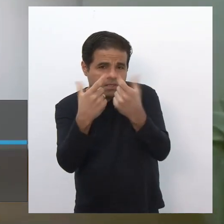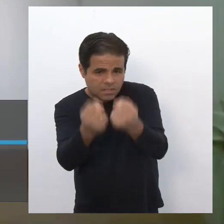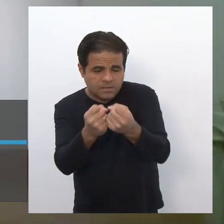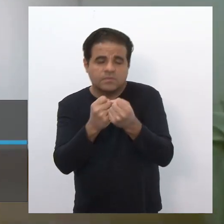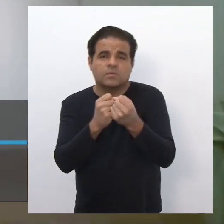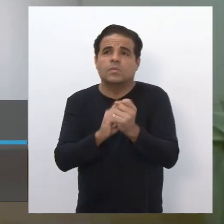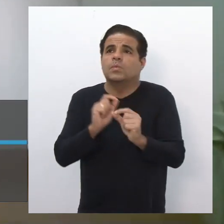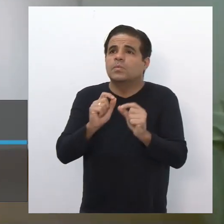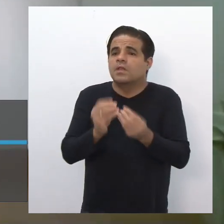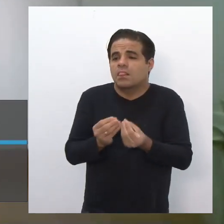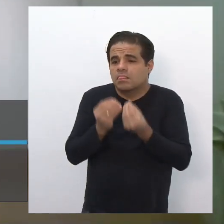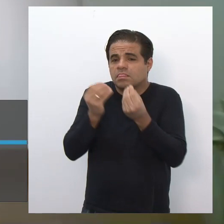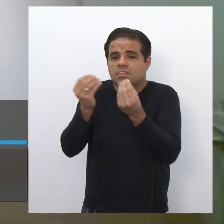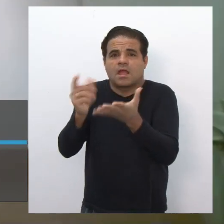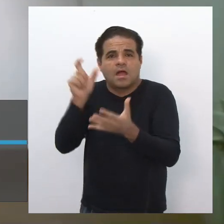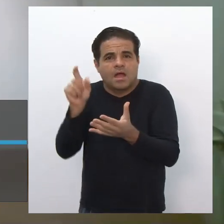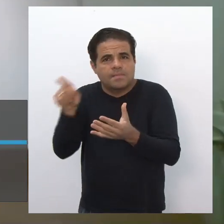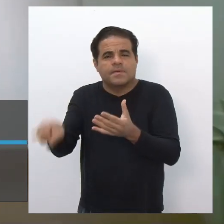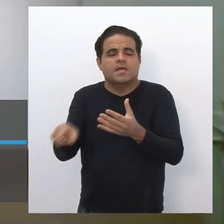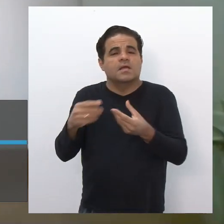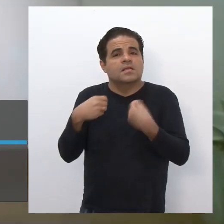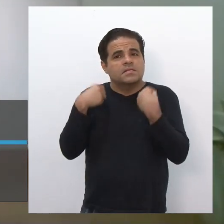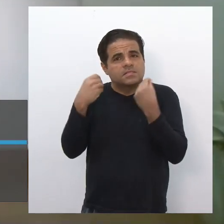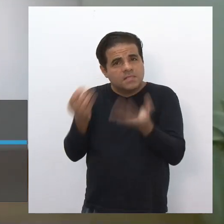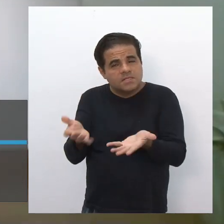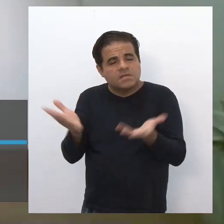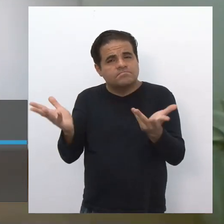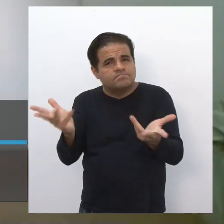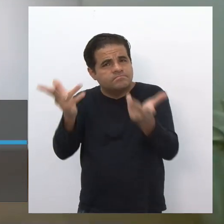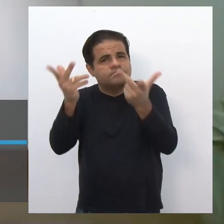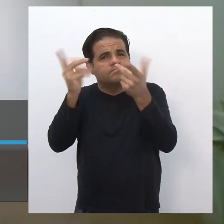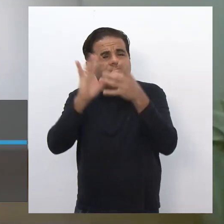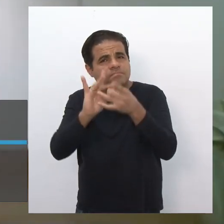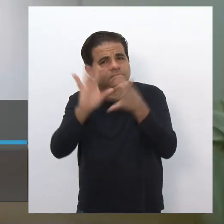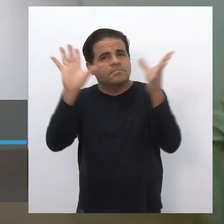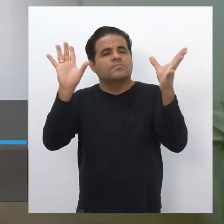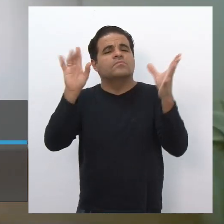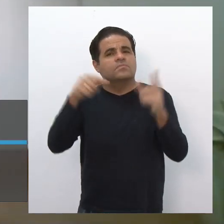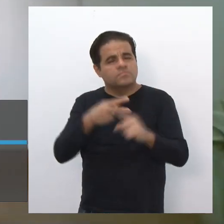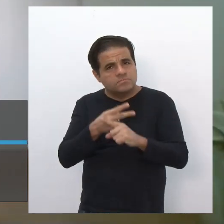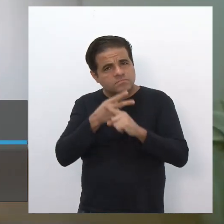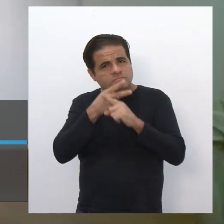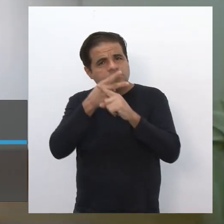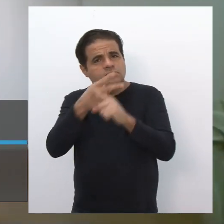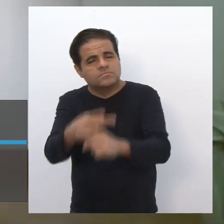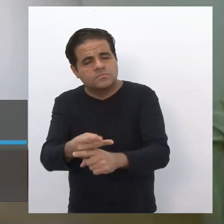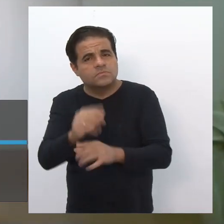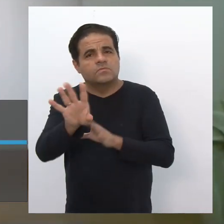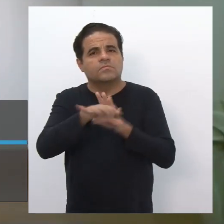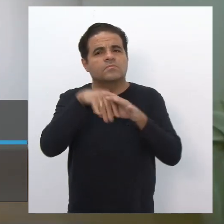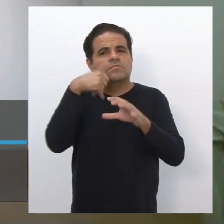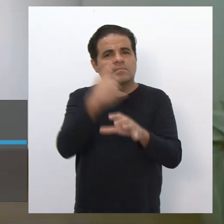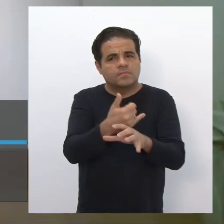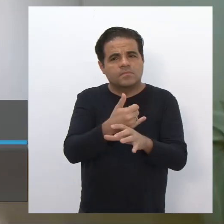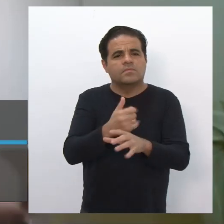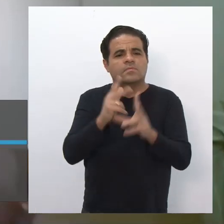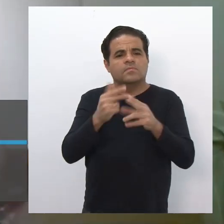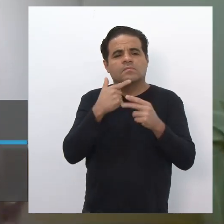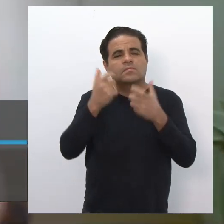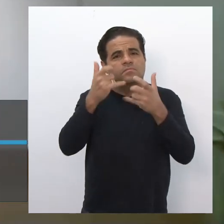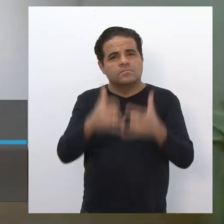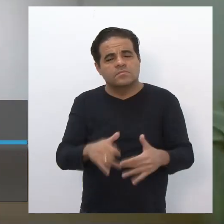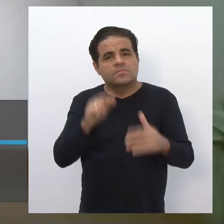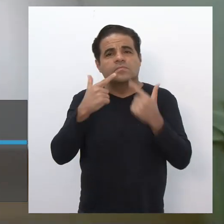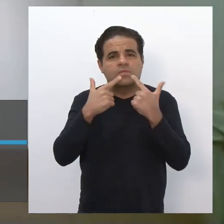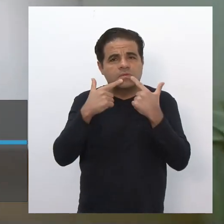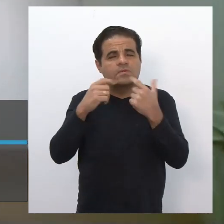o que trazer para ele, deixar um clube atraente de verdade. Então, eu fui atrás de booktubers, que a Pierre acabou de falar, fui atrás da